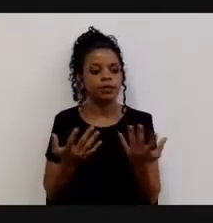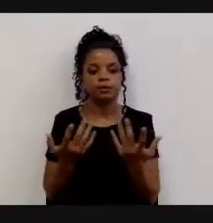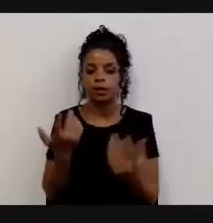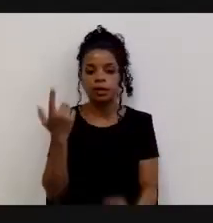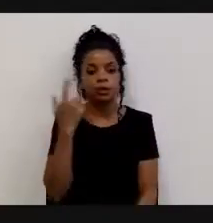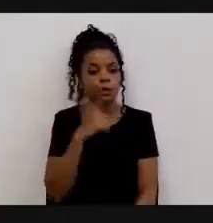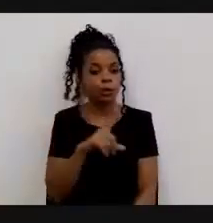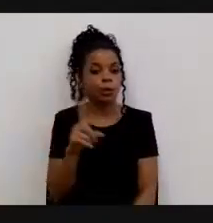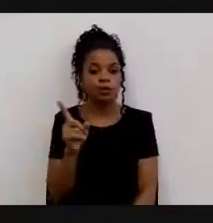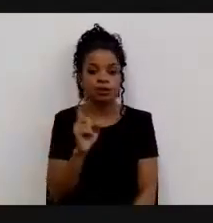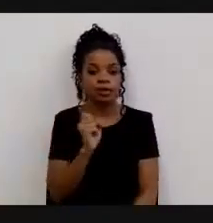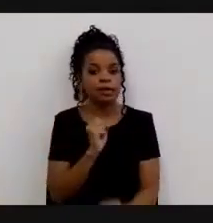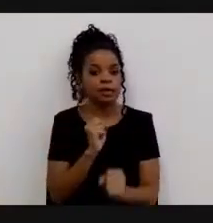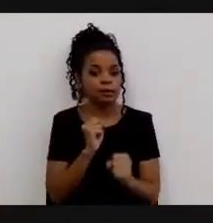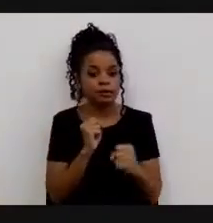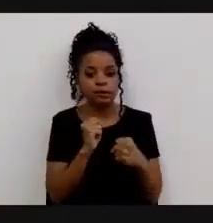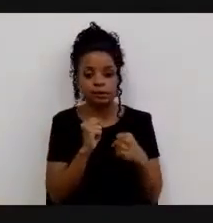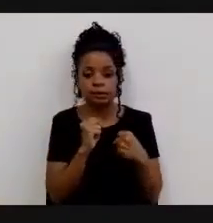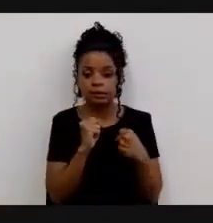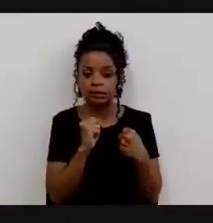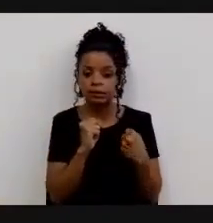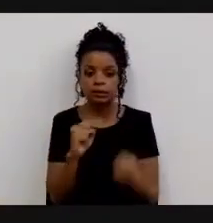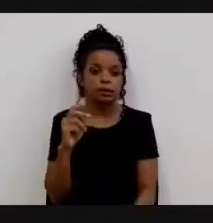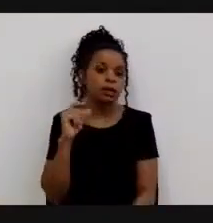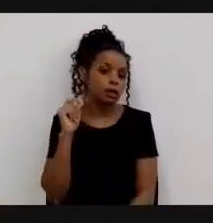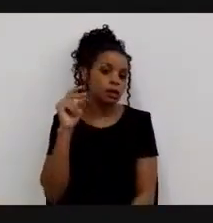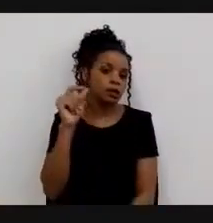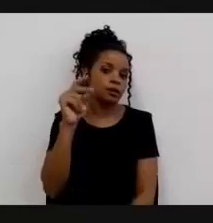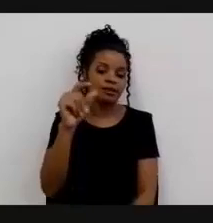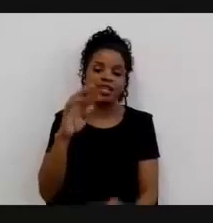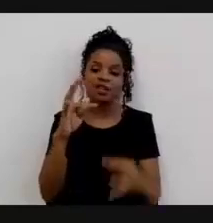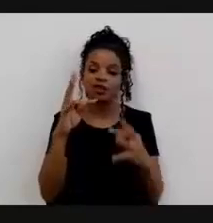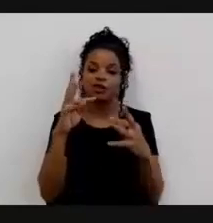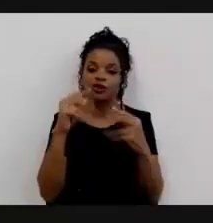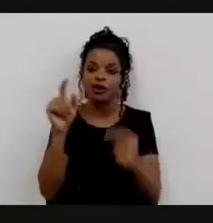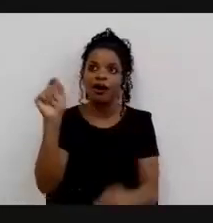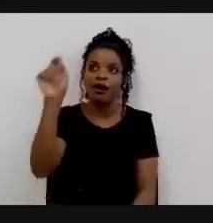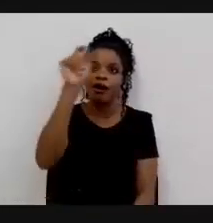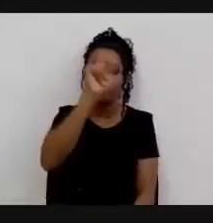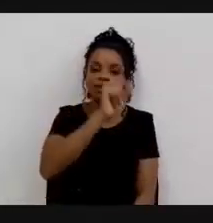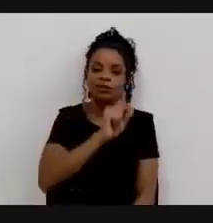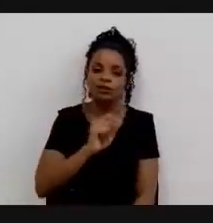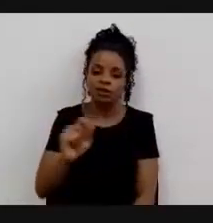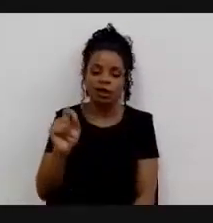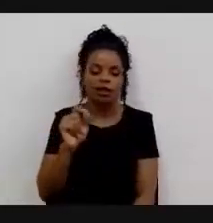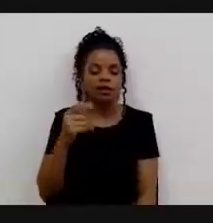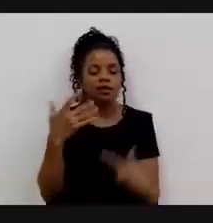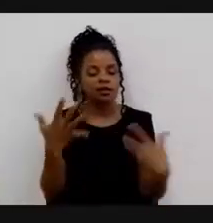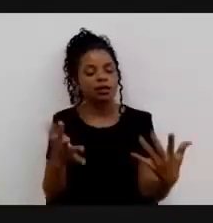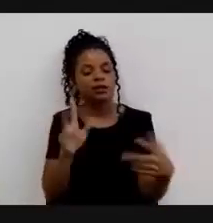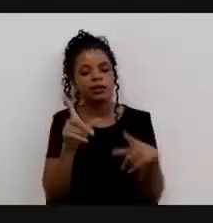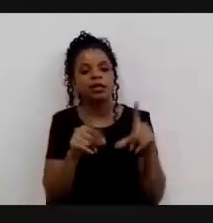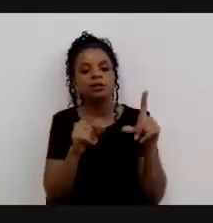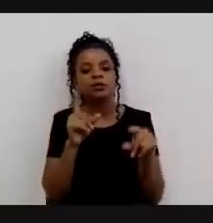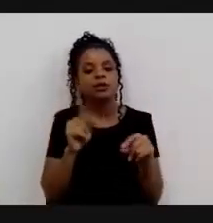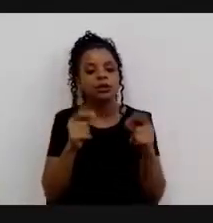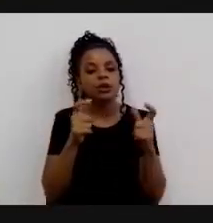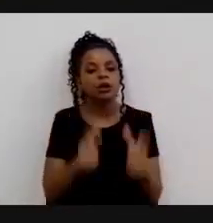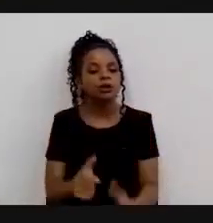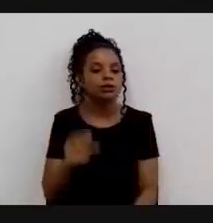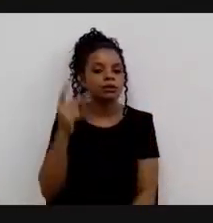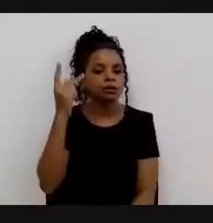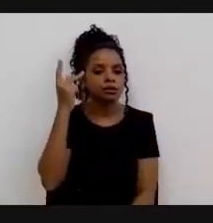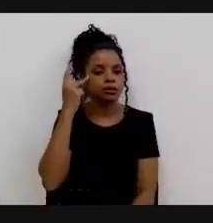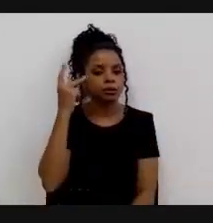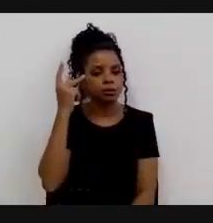ter fôlego para fazer em todas as unidades da federação, eu escolhi o Estado de São Paulo porque é o Estado com maior número de